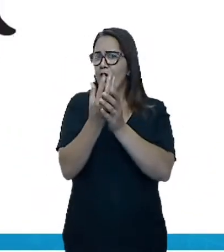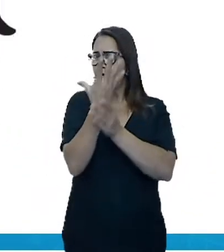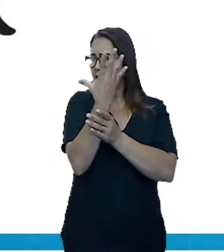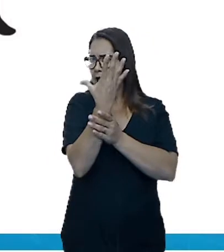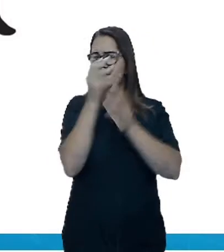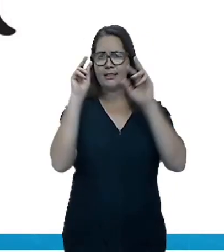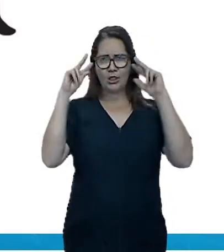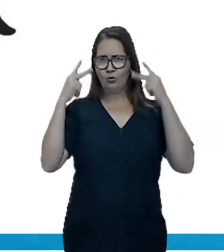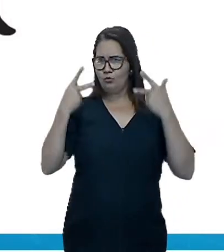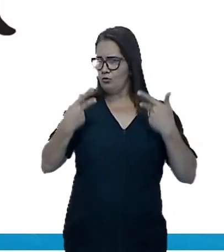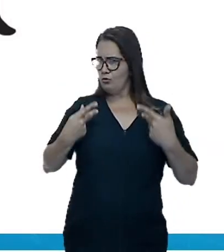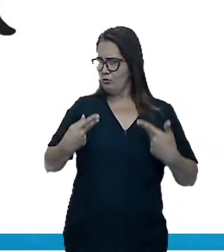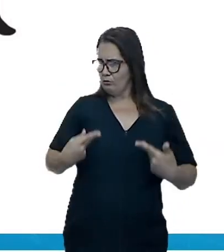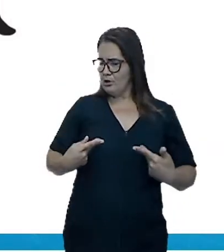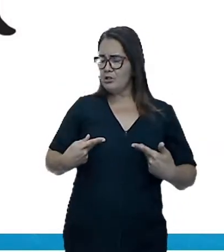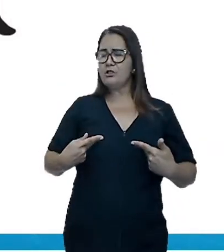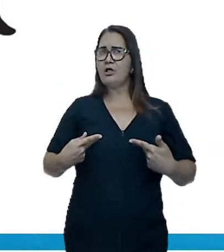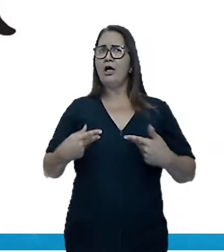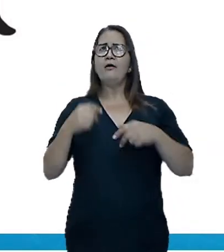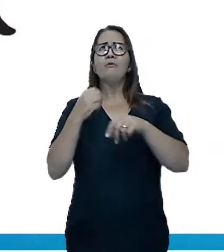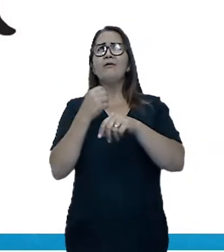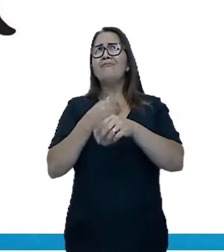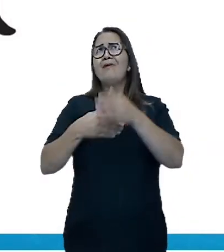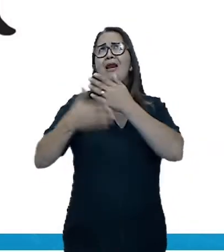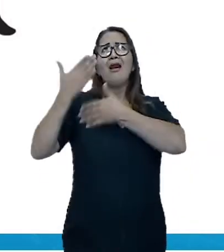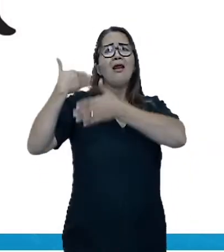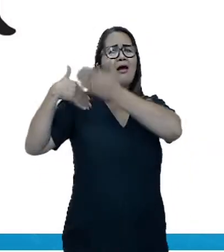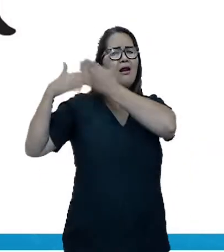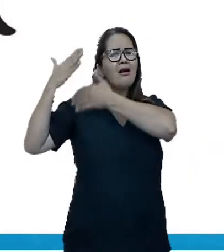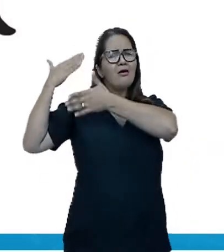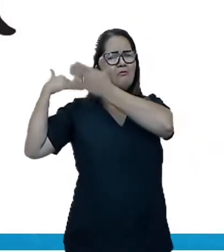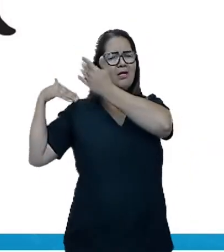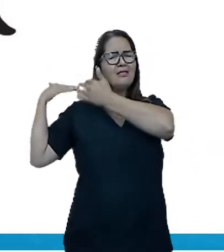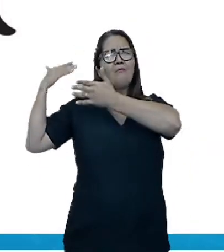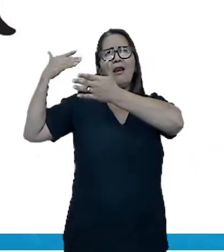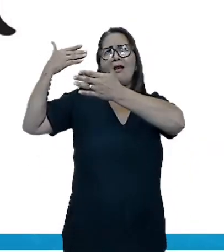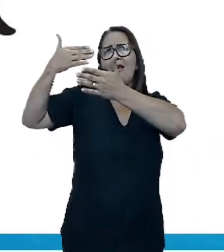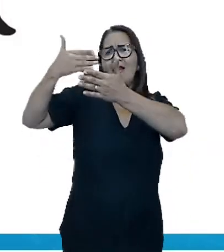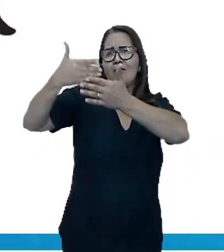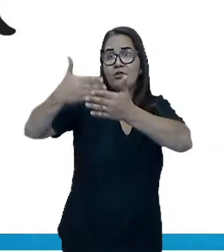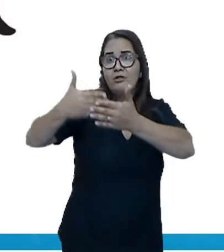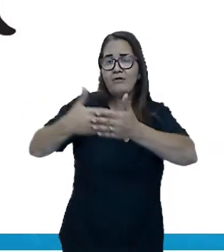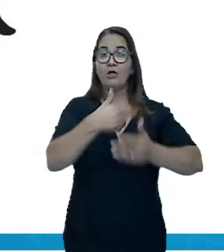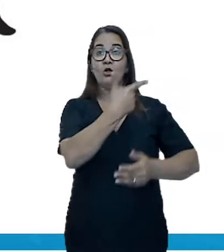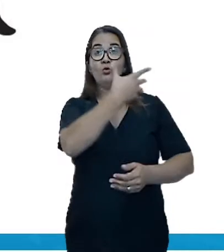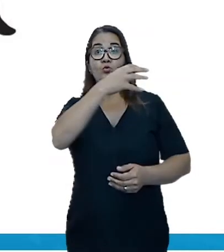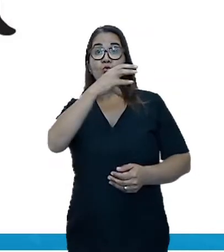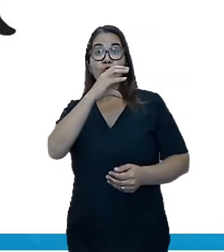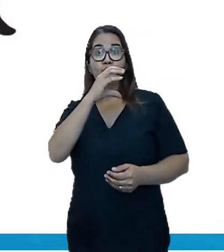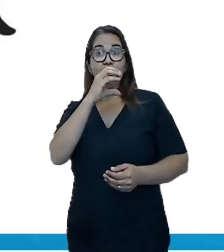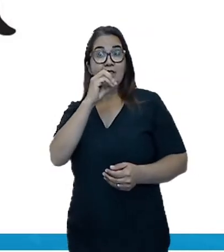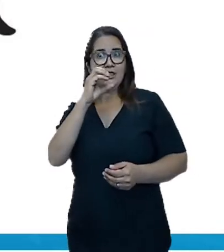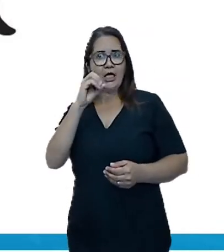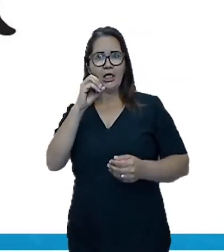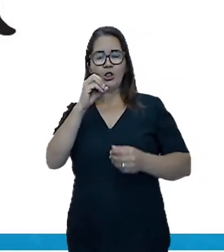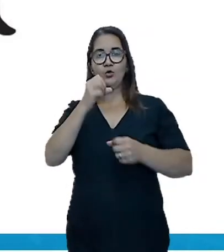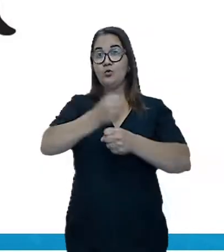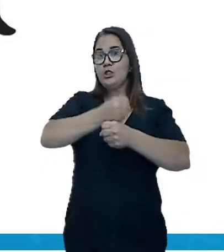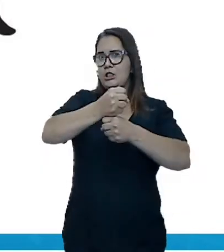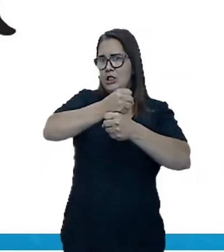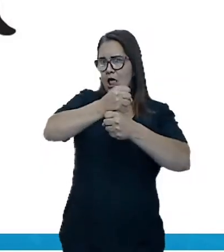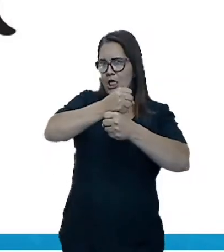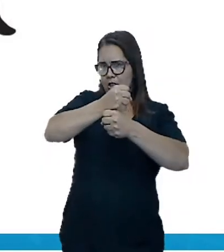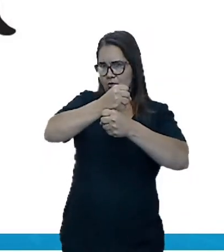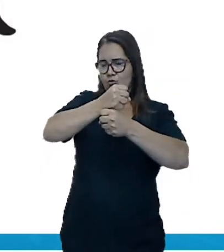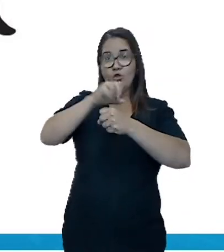isso vem já bem de quase 200 mil anos atrás. E isso sempre despertou